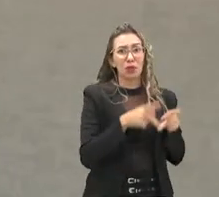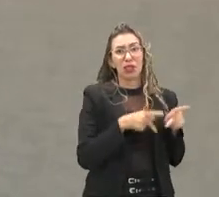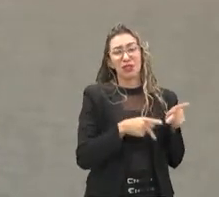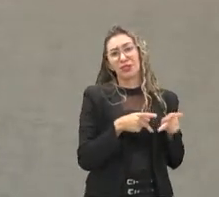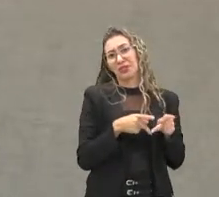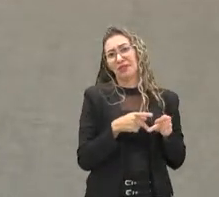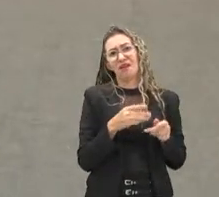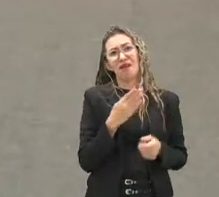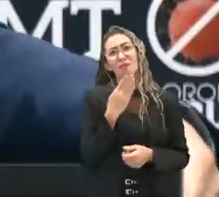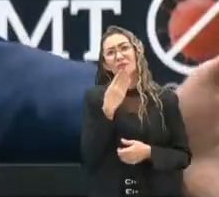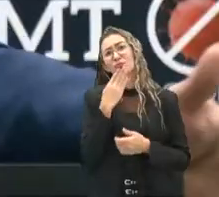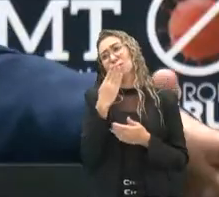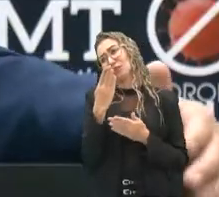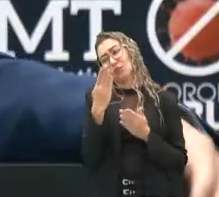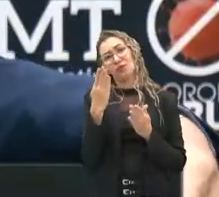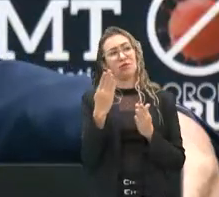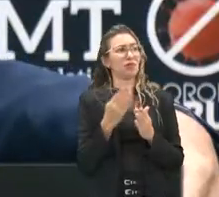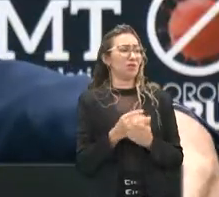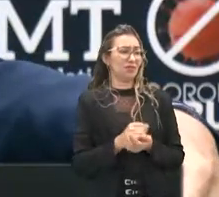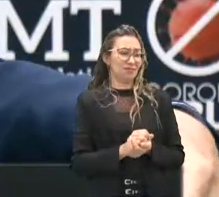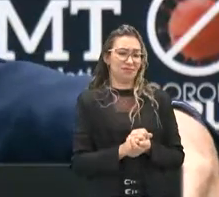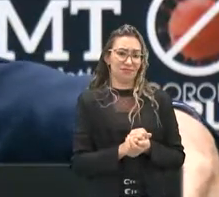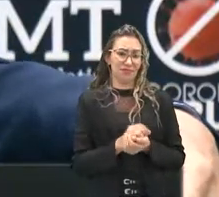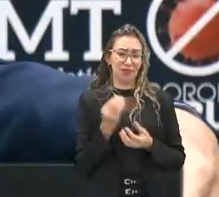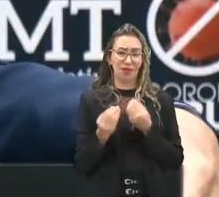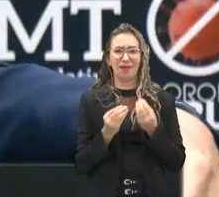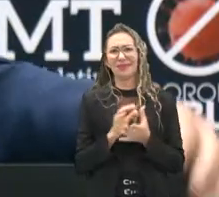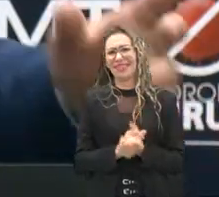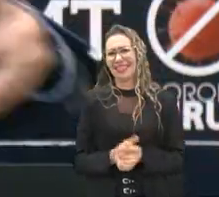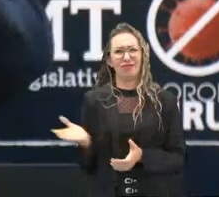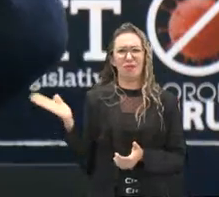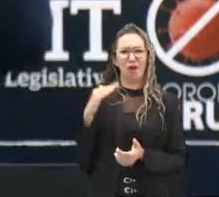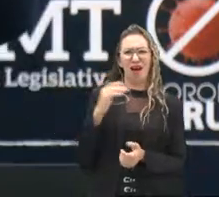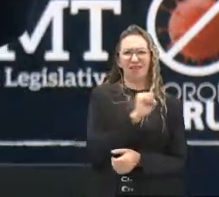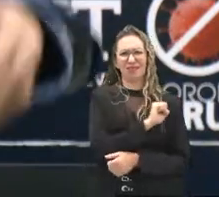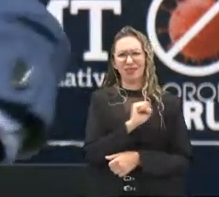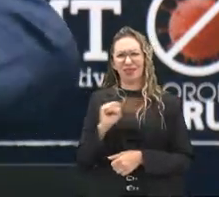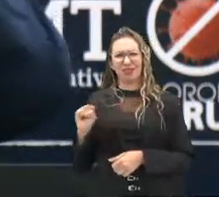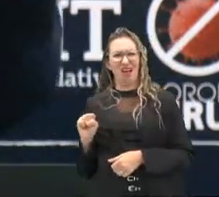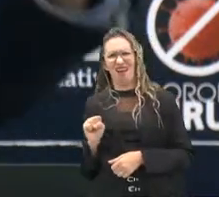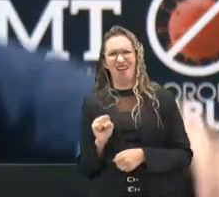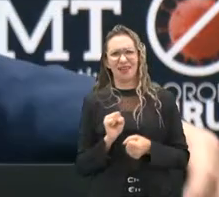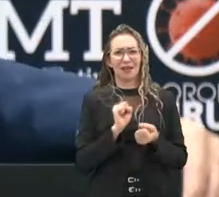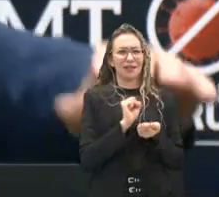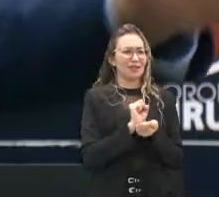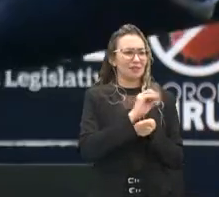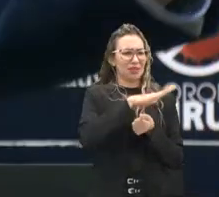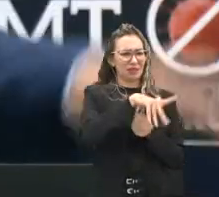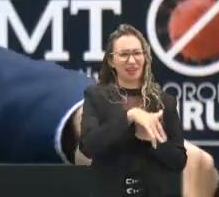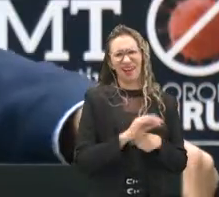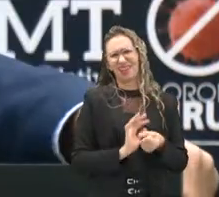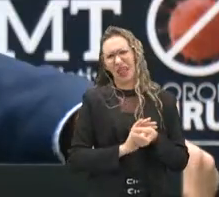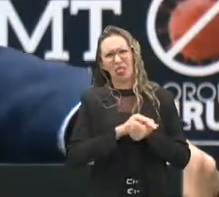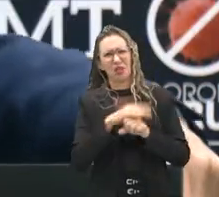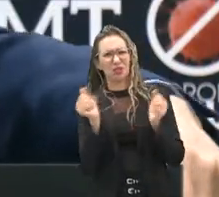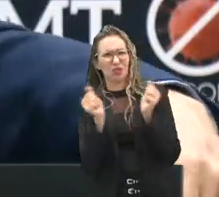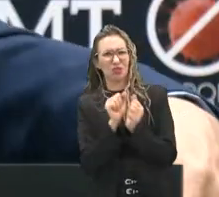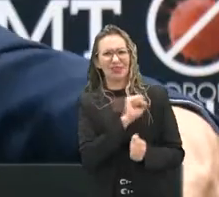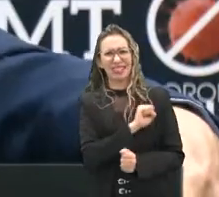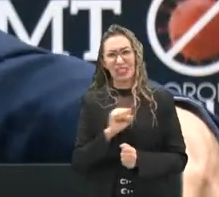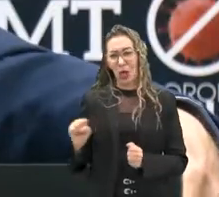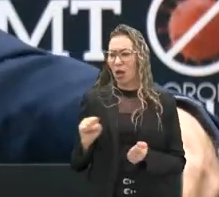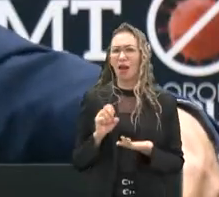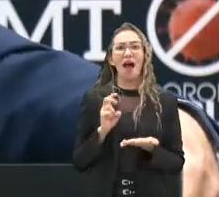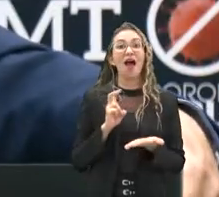Eu prometi para ela, não, vamos embora. Emendaram, foram para casa da sogra, viraram madrugada, à noite, com cachaça, com a sogra, tudo. De fato, de manhã,